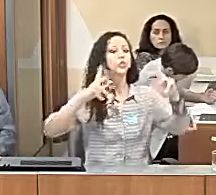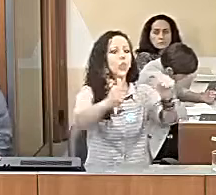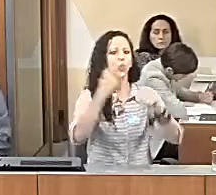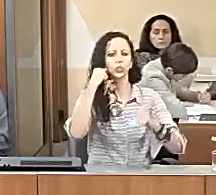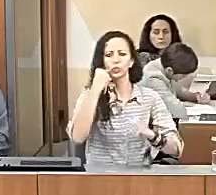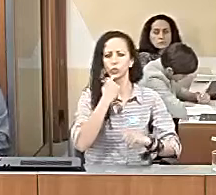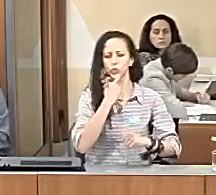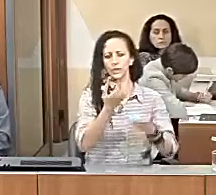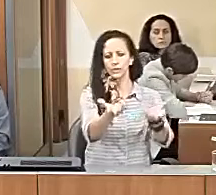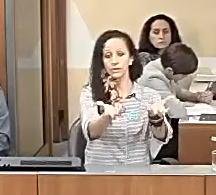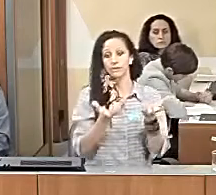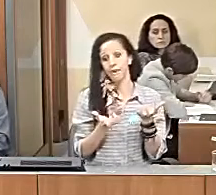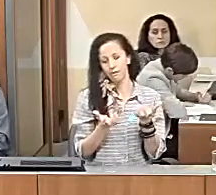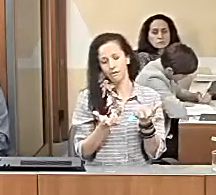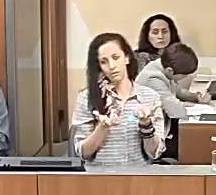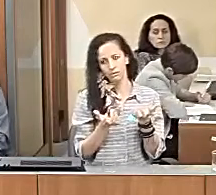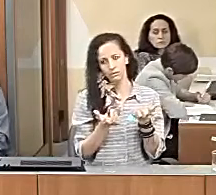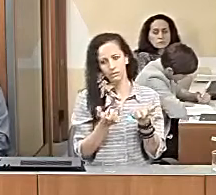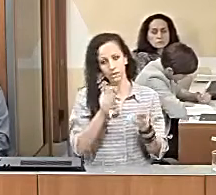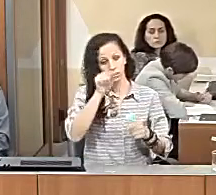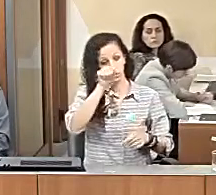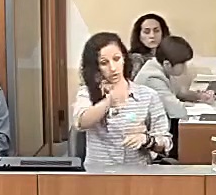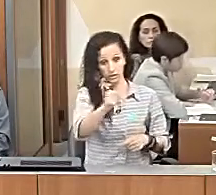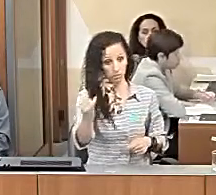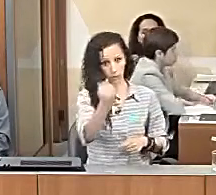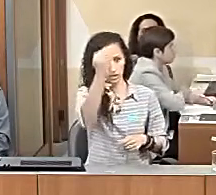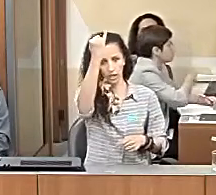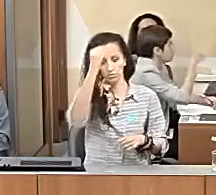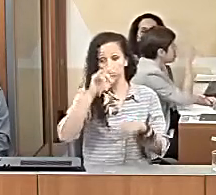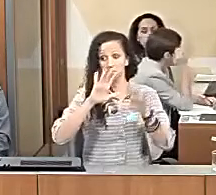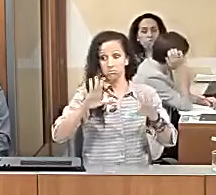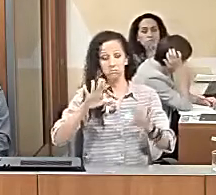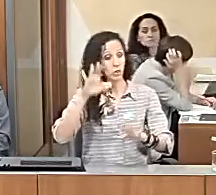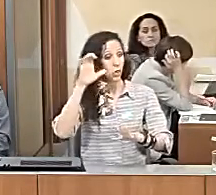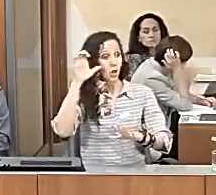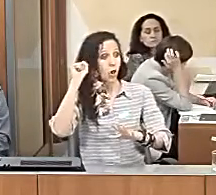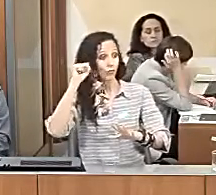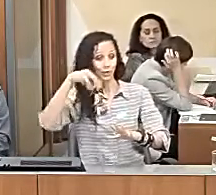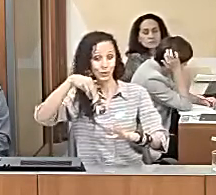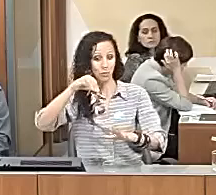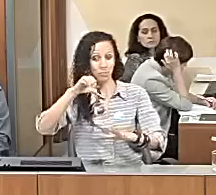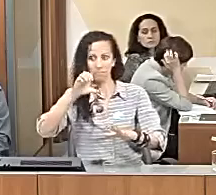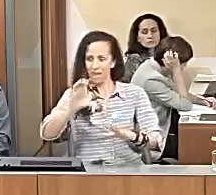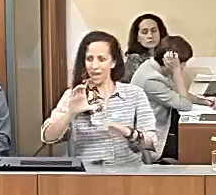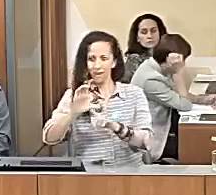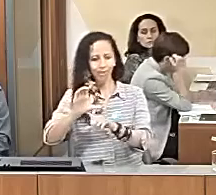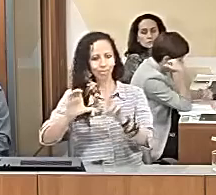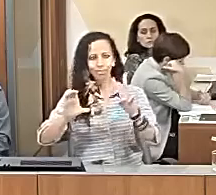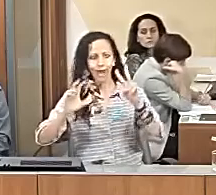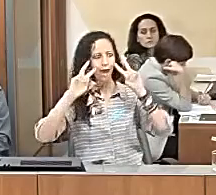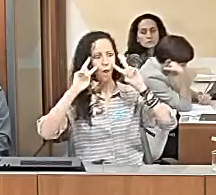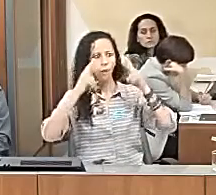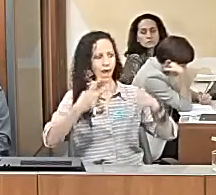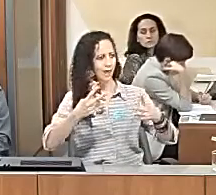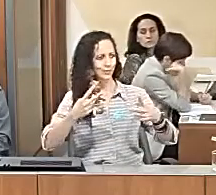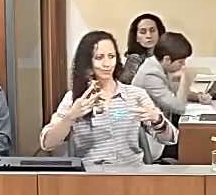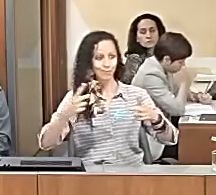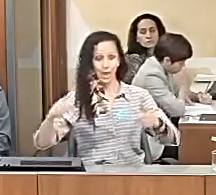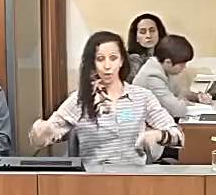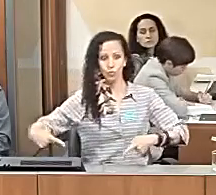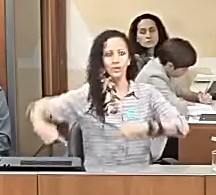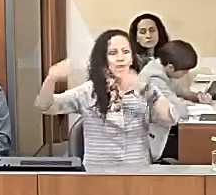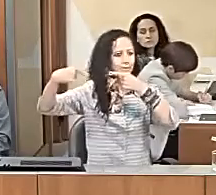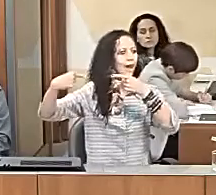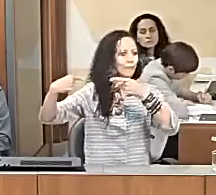onde nós temos direito, o Plano Nacional de Educação já trata da educação bilíngue. Já fala da possibilidade onde nós,